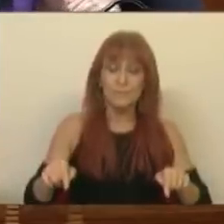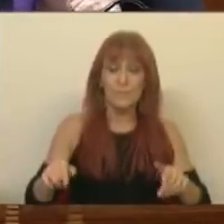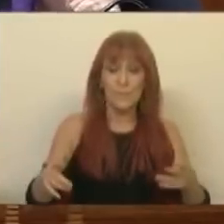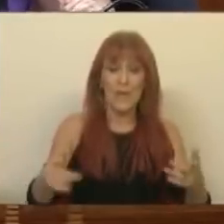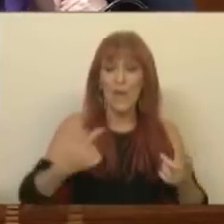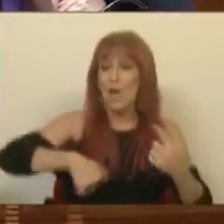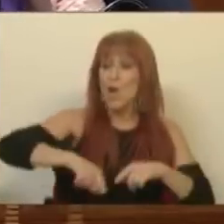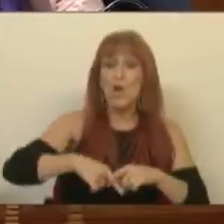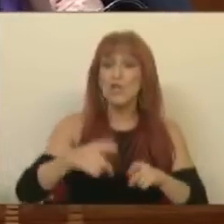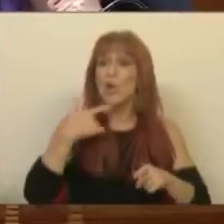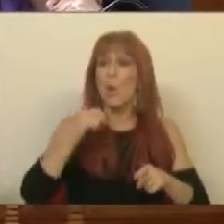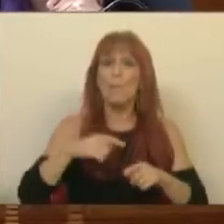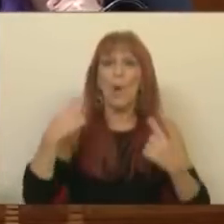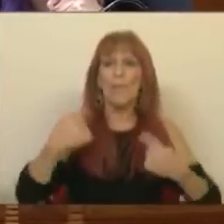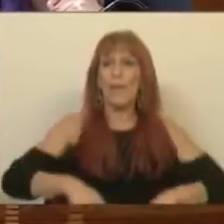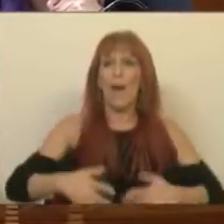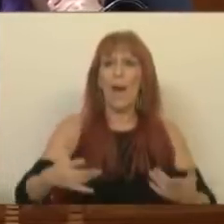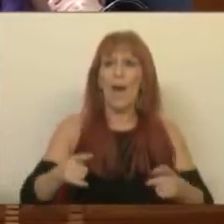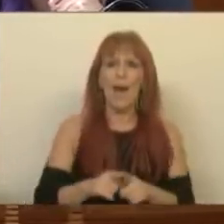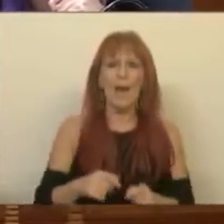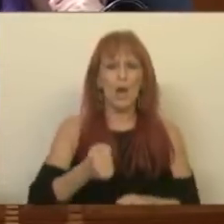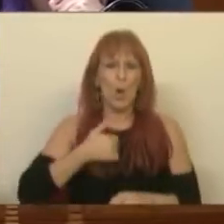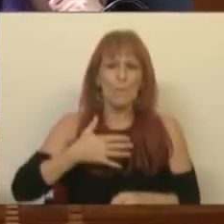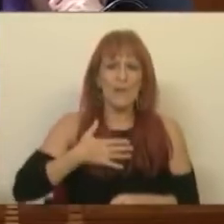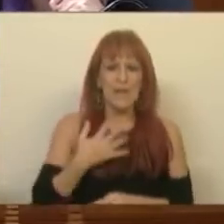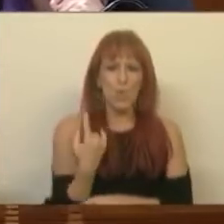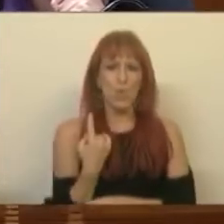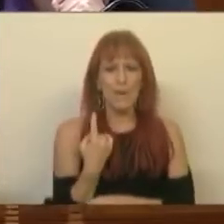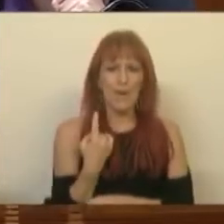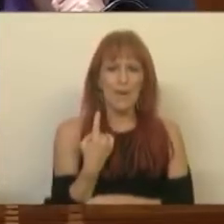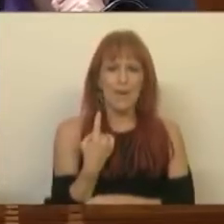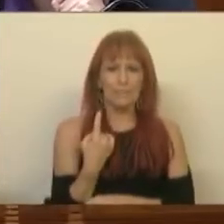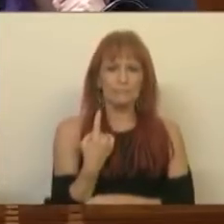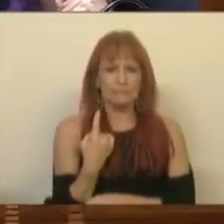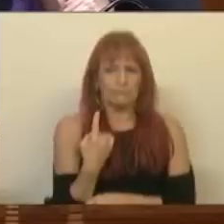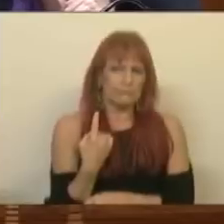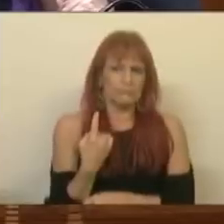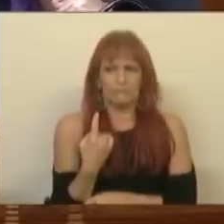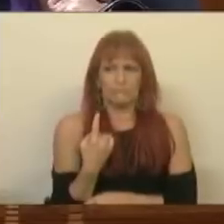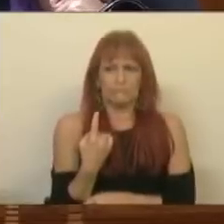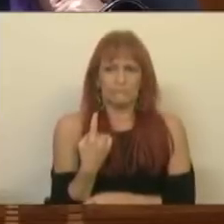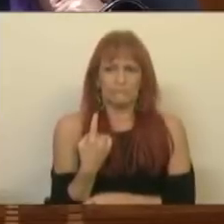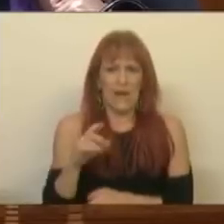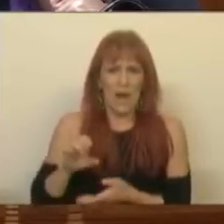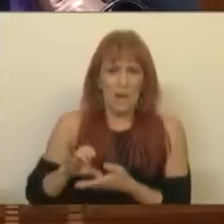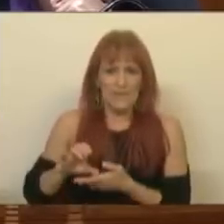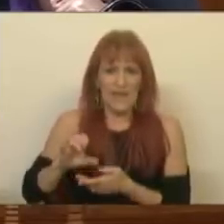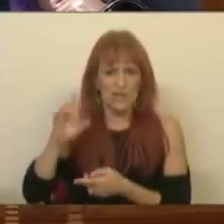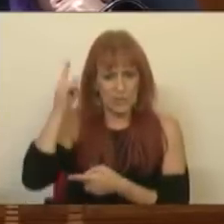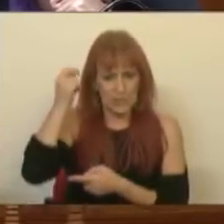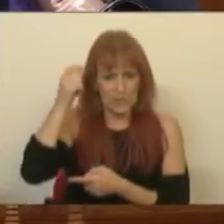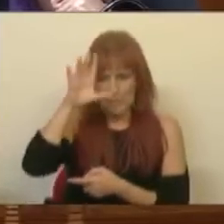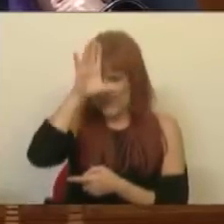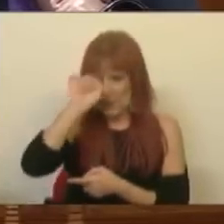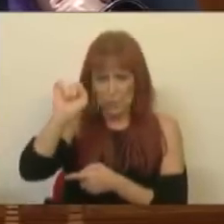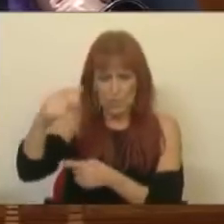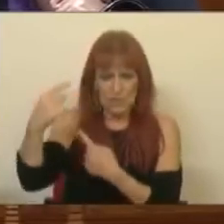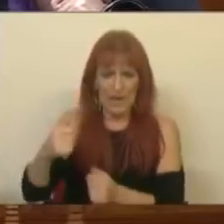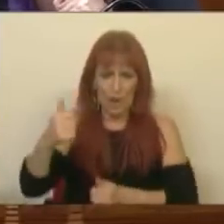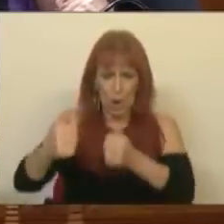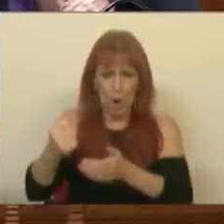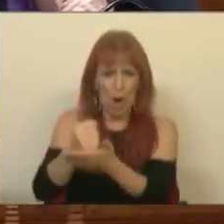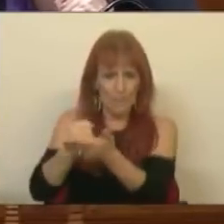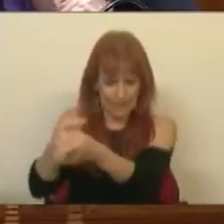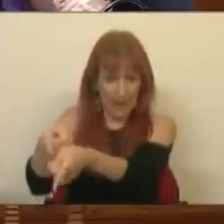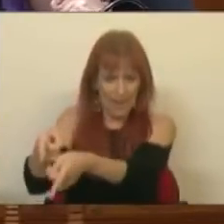nós não podemos ter uma companhia de tem capitais públicos concorre no